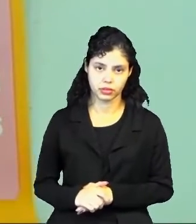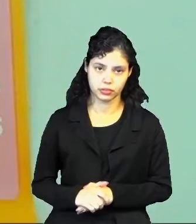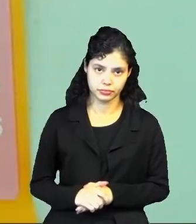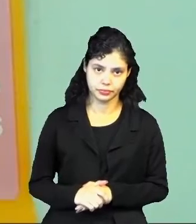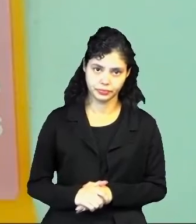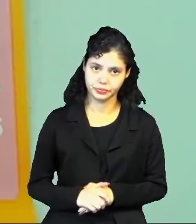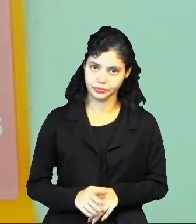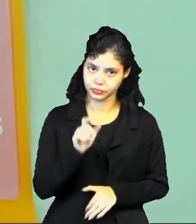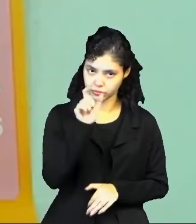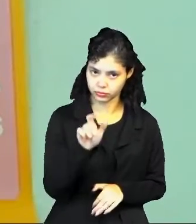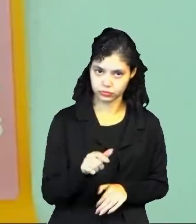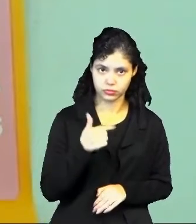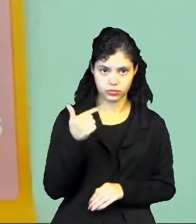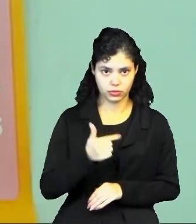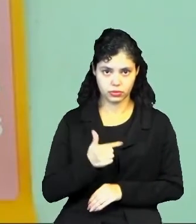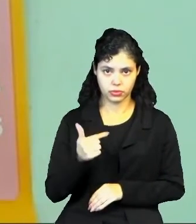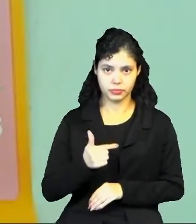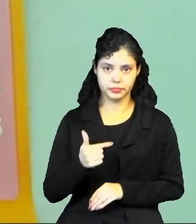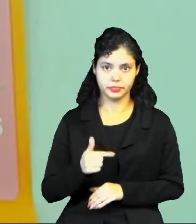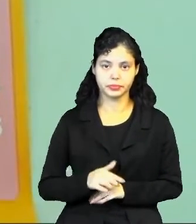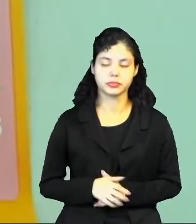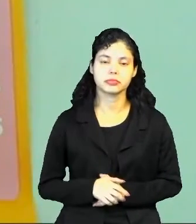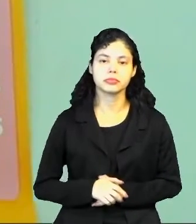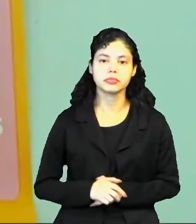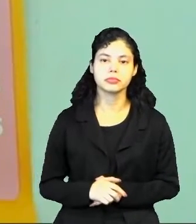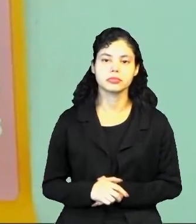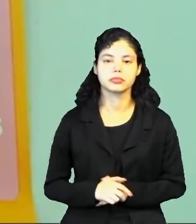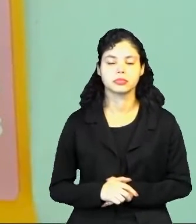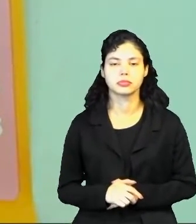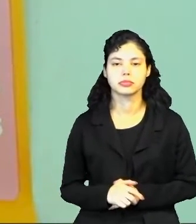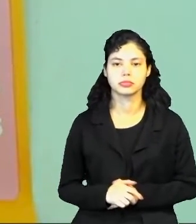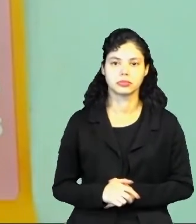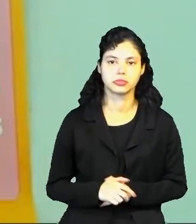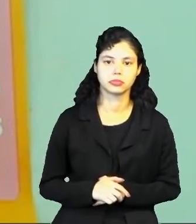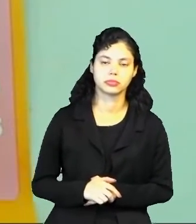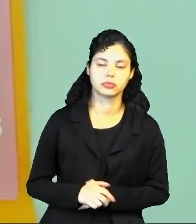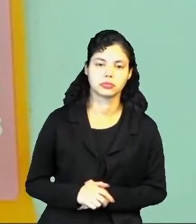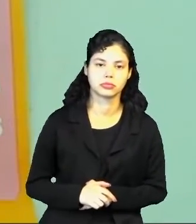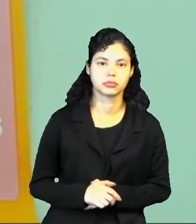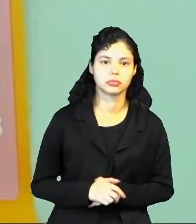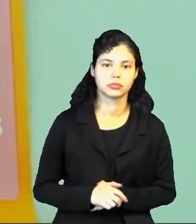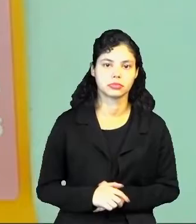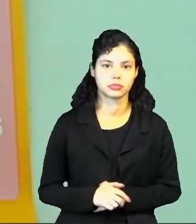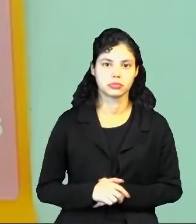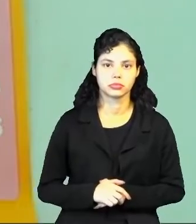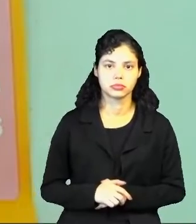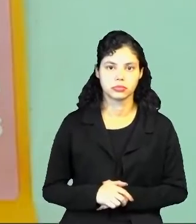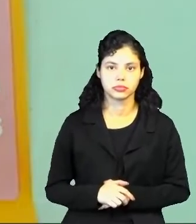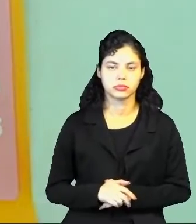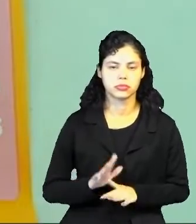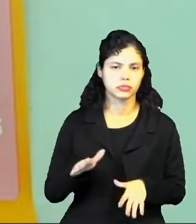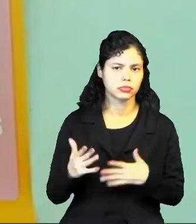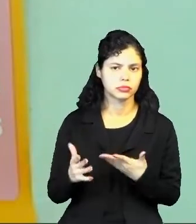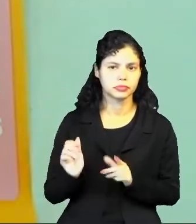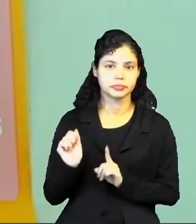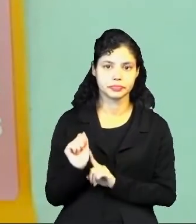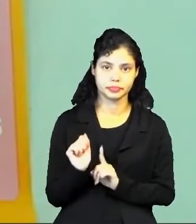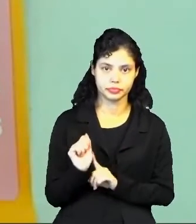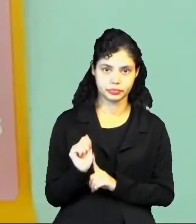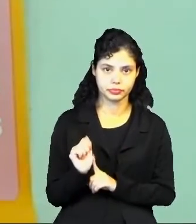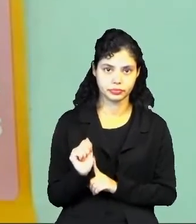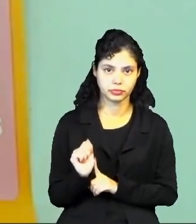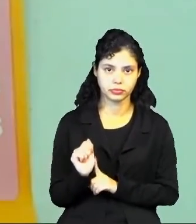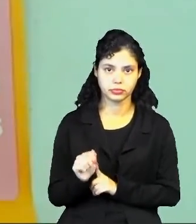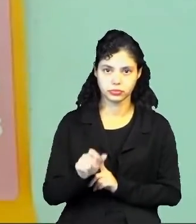Os personagens secundários, ou seja, eles não são os principais, mas, é claro, fazem parte da história. Eles são qual? Ó? Letra